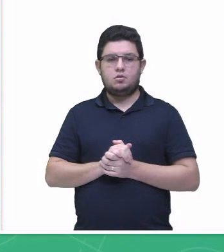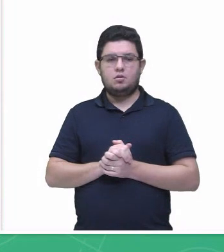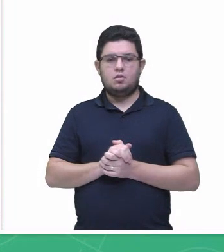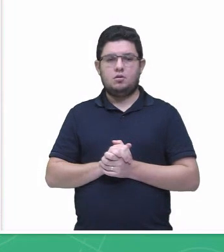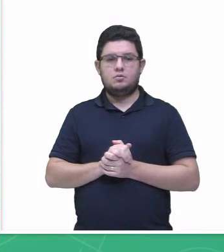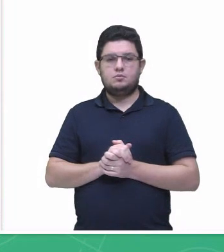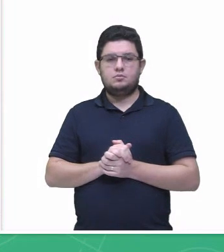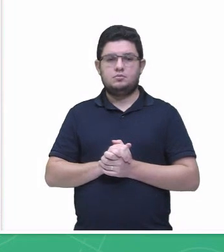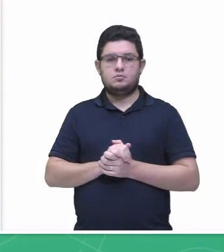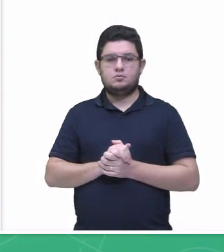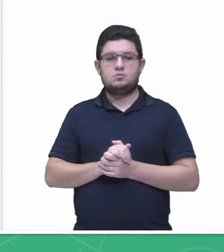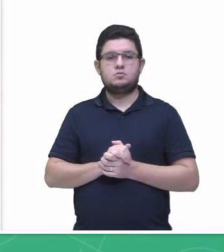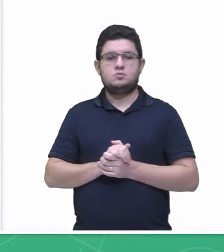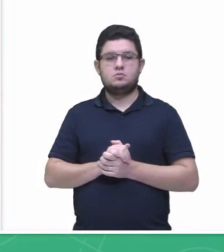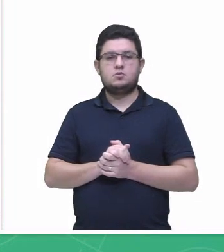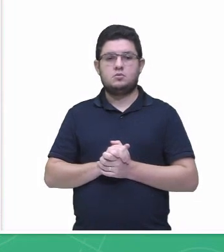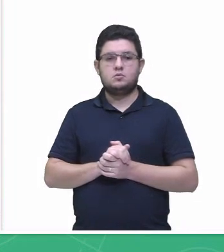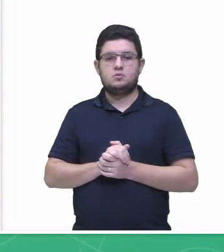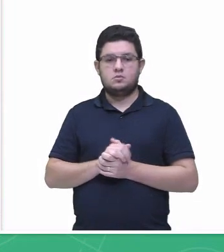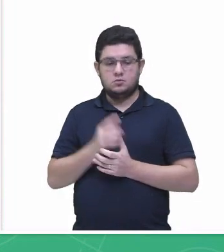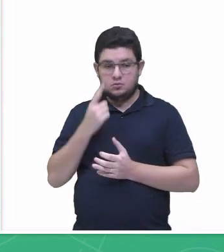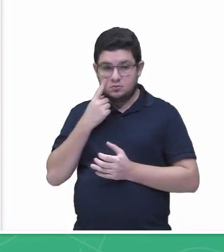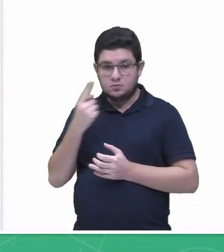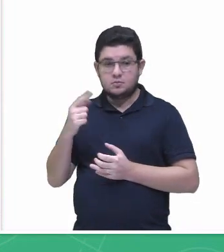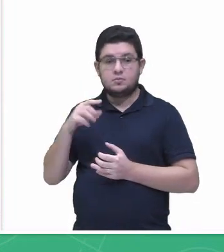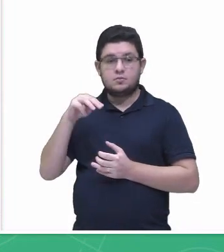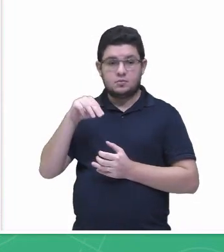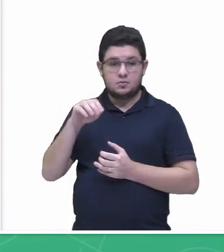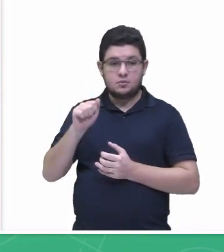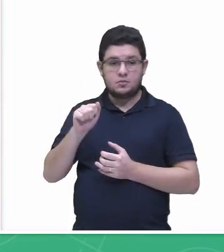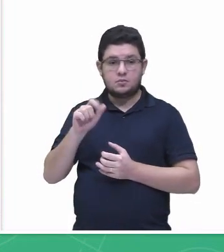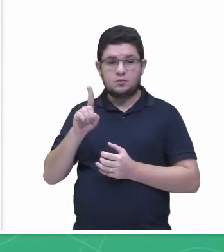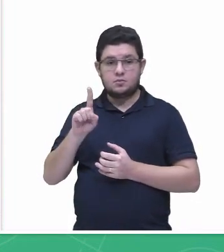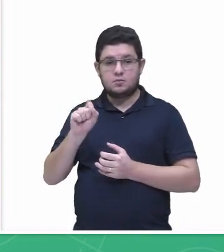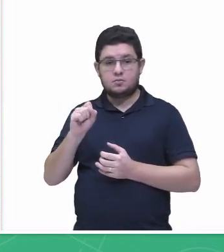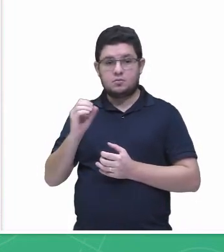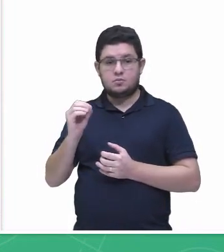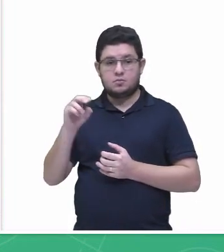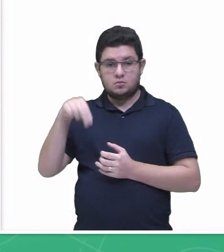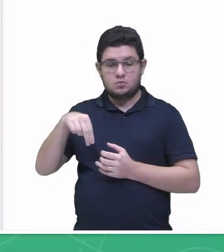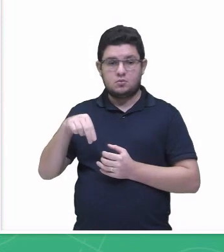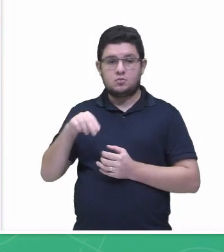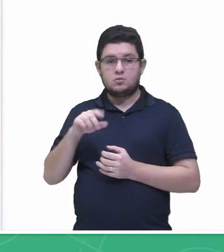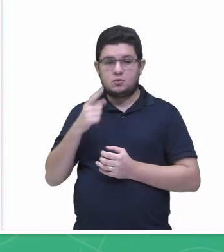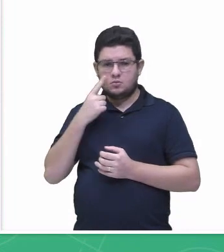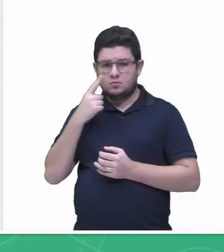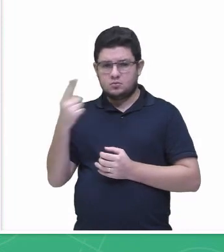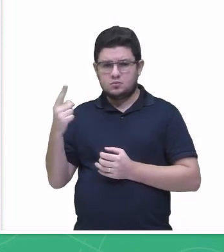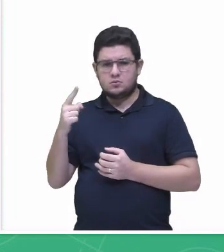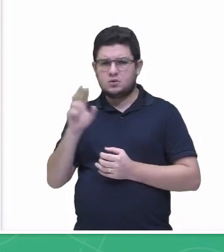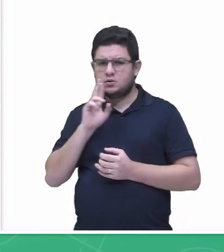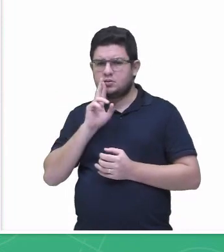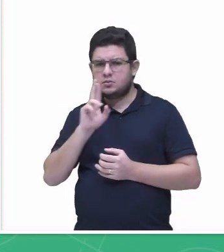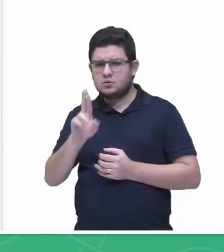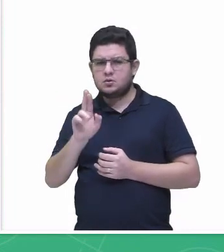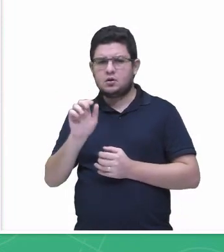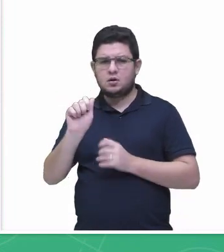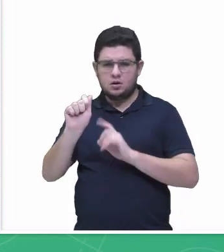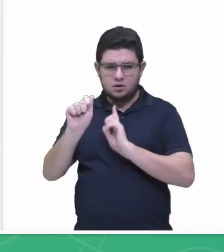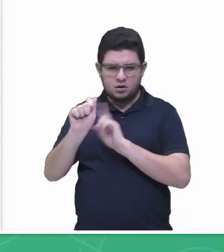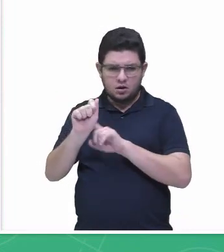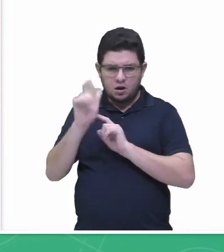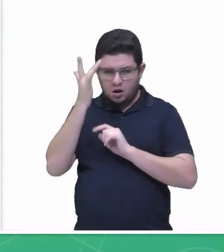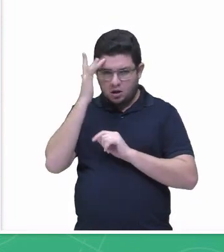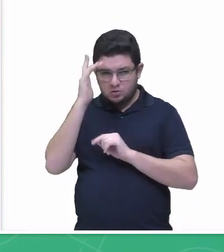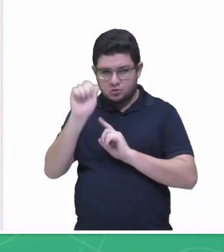Bem, acredito então, agora tem o Madison, né, que colocou, não dá para identificar aqui qual foi a letra, acho que letra A,